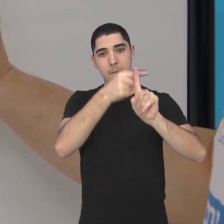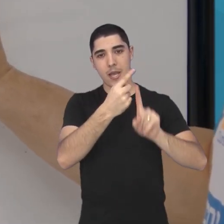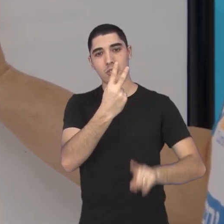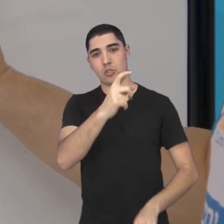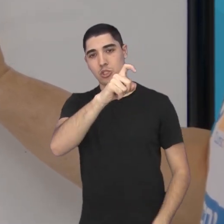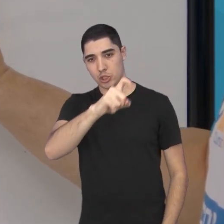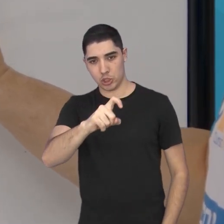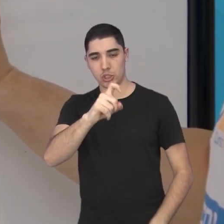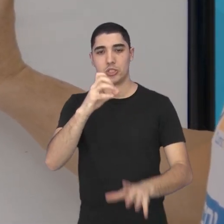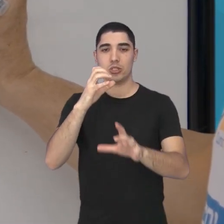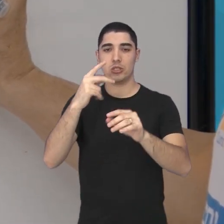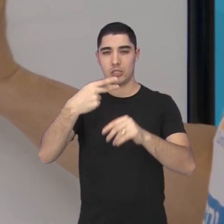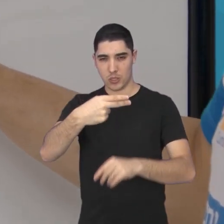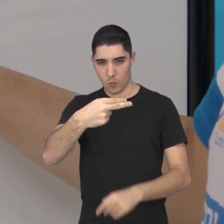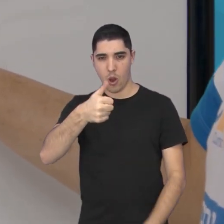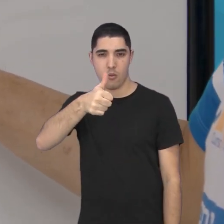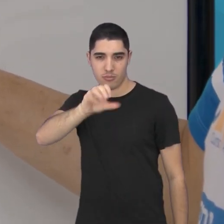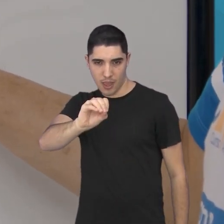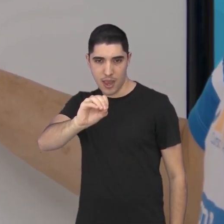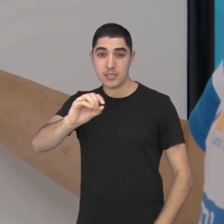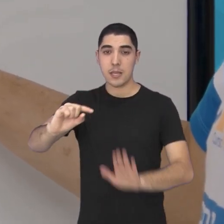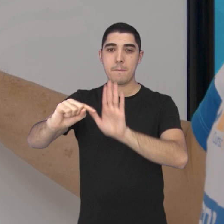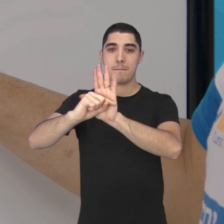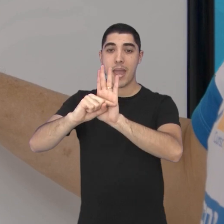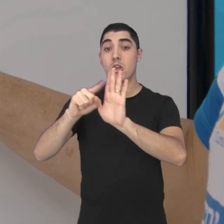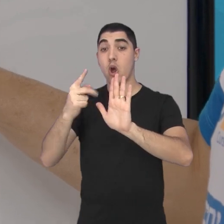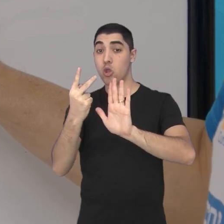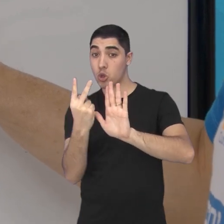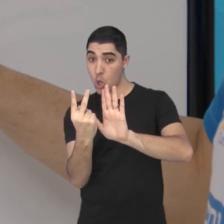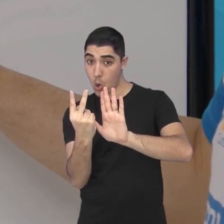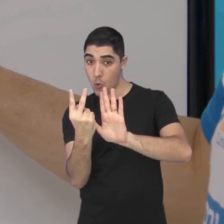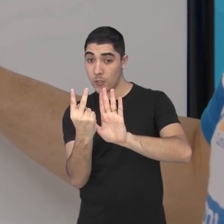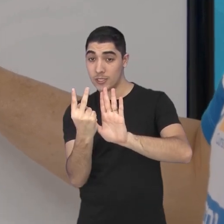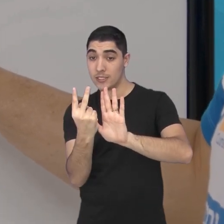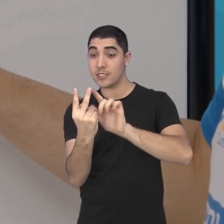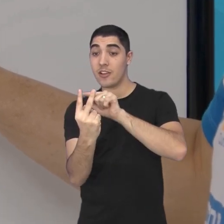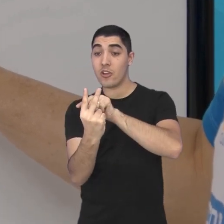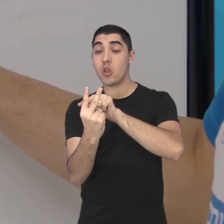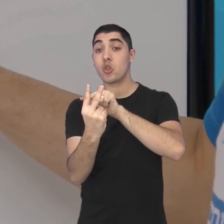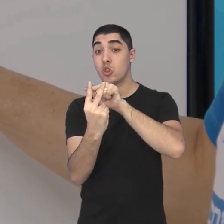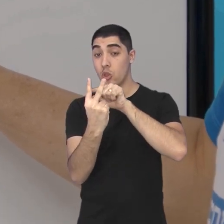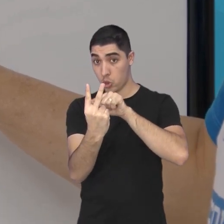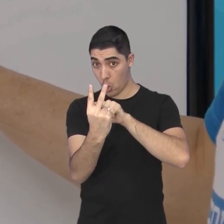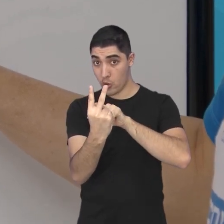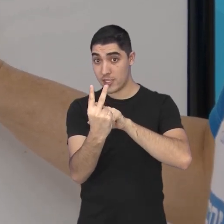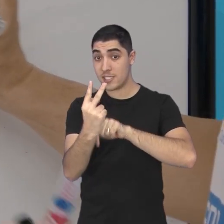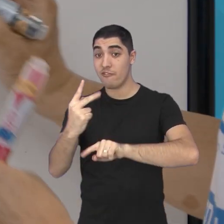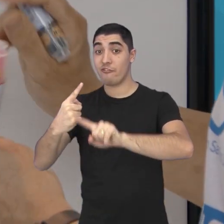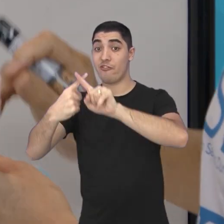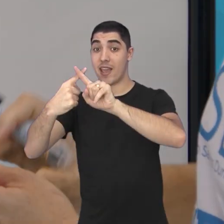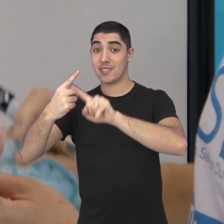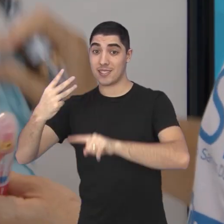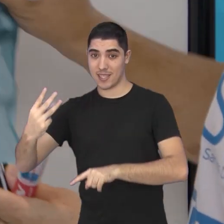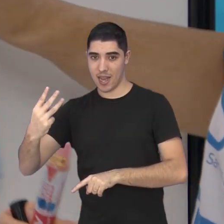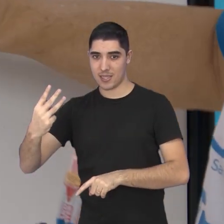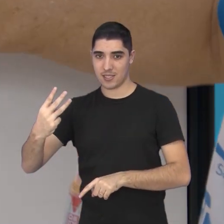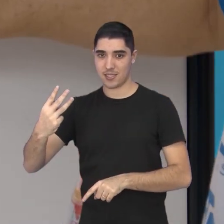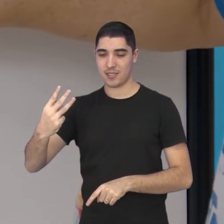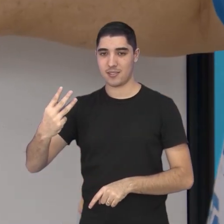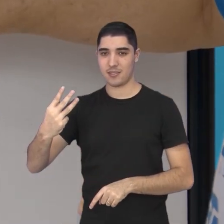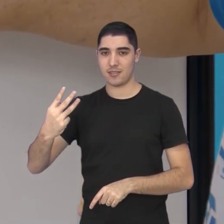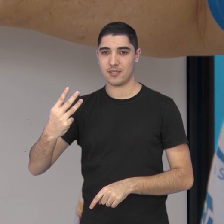está multiplicando 3 e o menos x, certo? Então, é 2 vezes 3. Então,